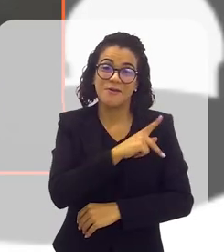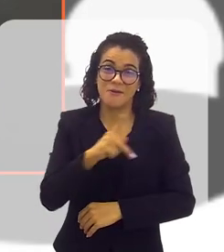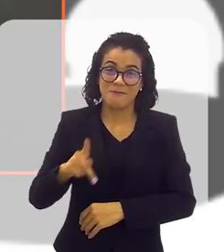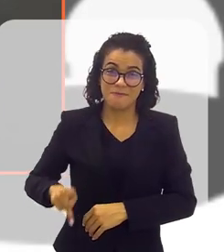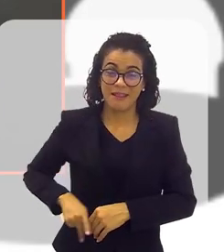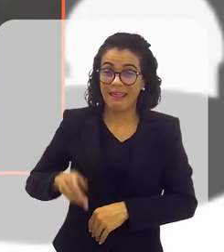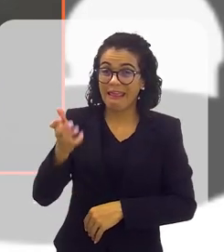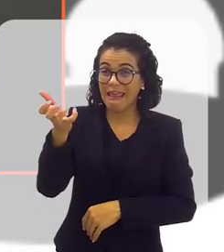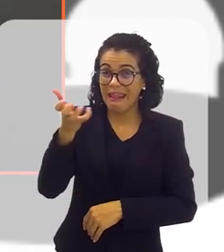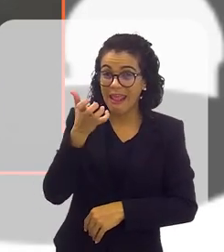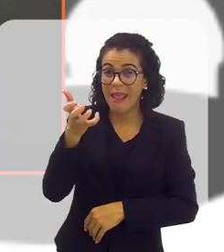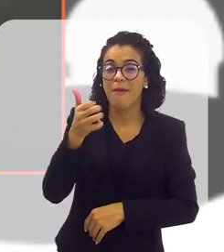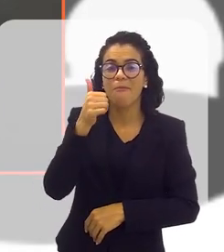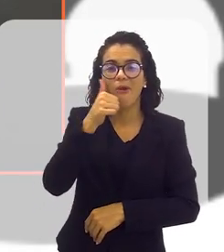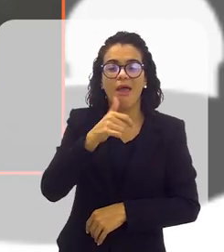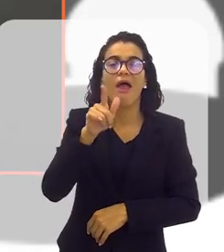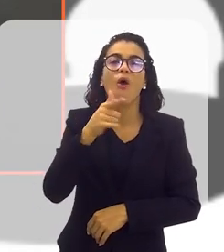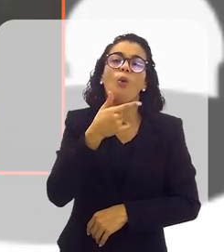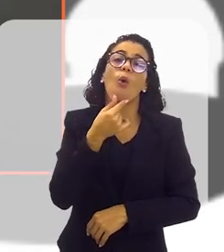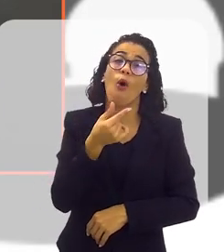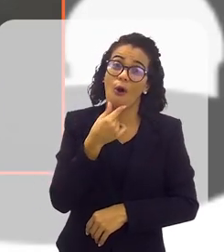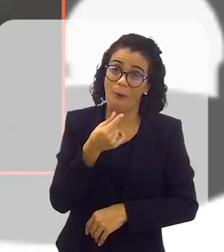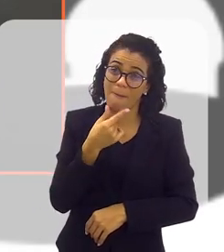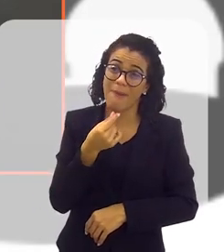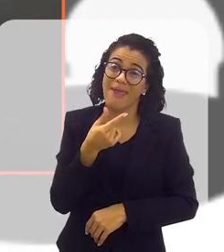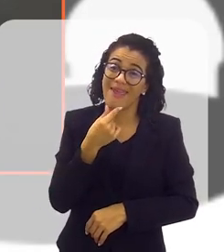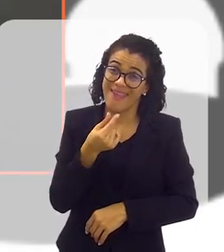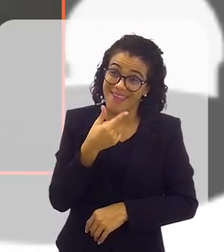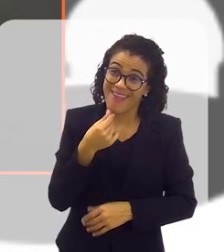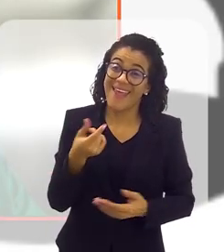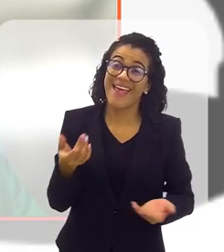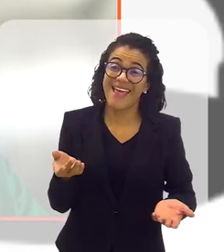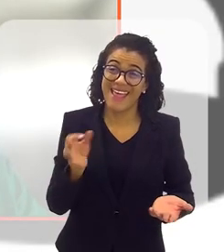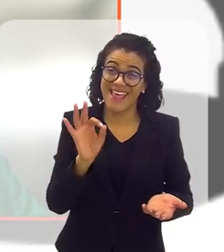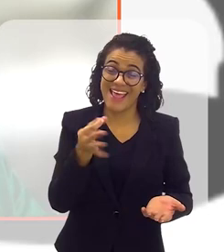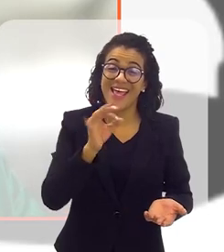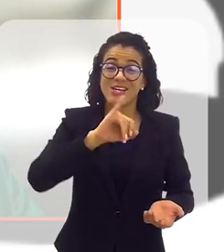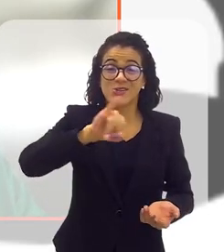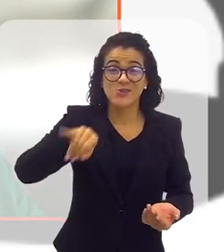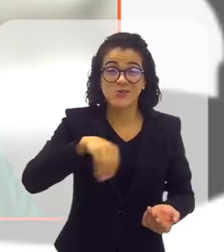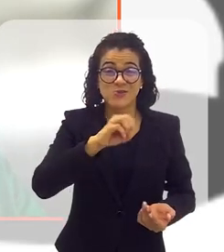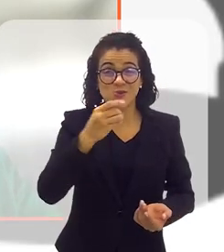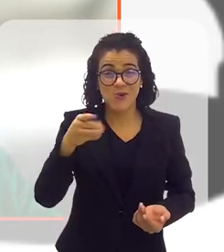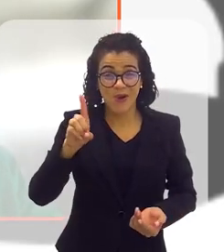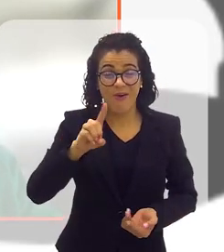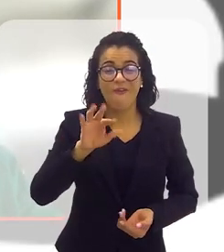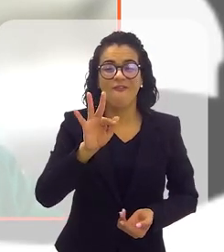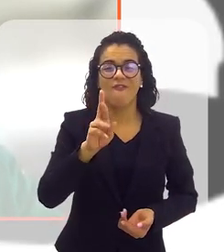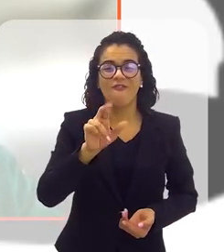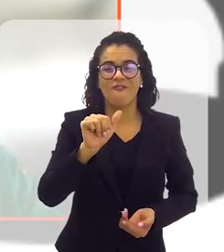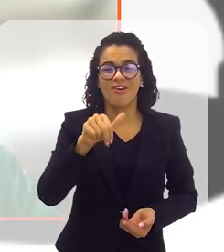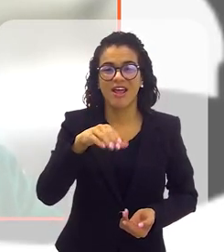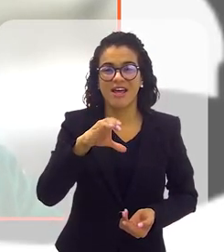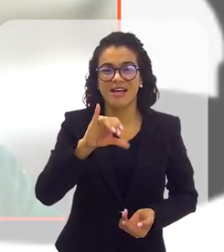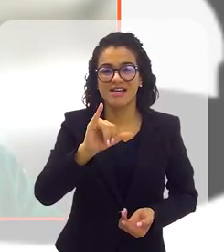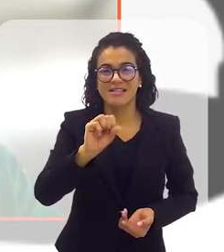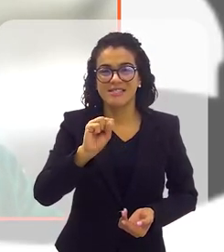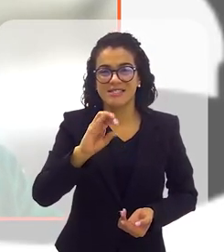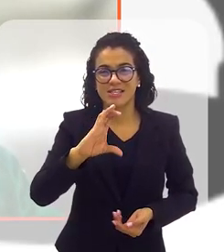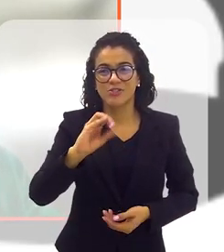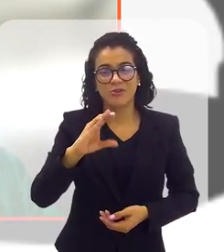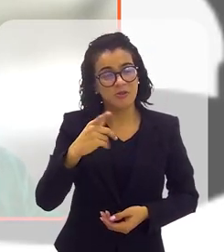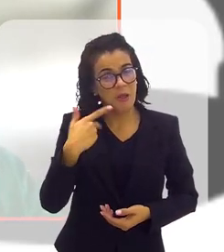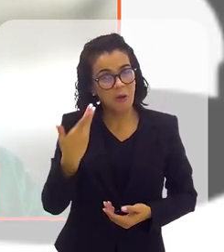o presidente do Bem Querer Mulher é um homem. Opa! Exatamente, João Que beleza! Francisco. Que beleza.